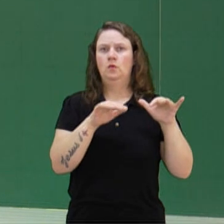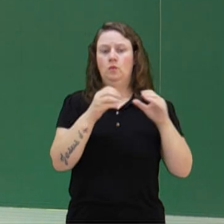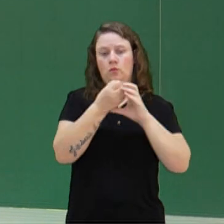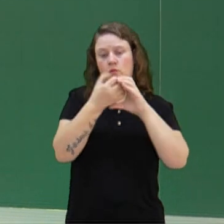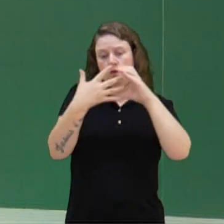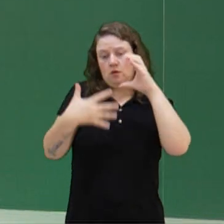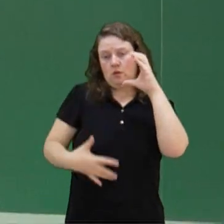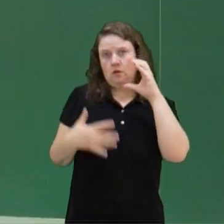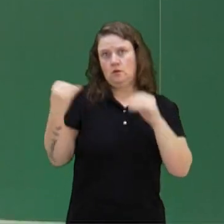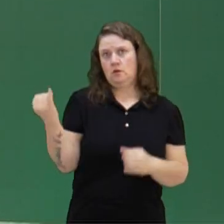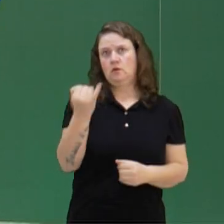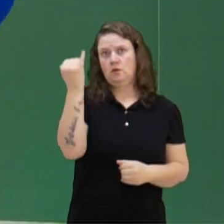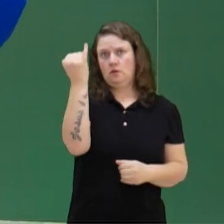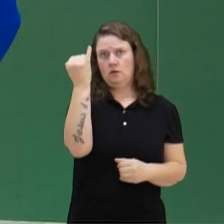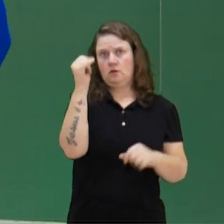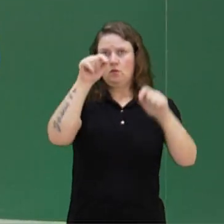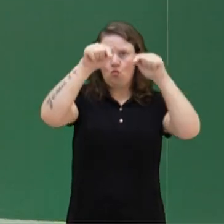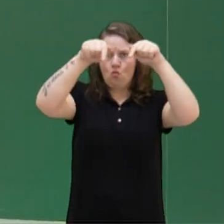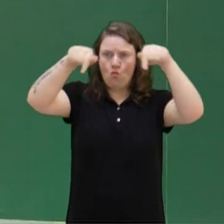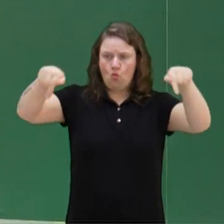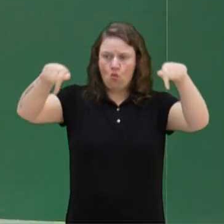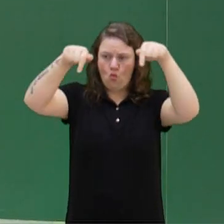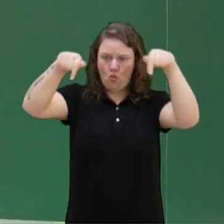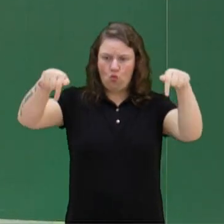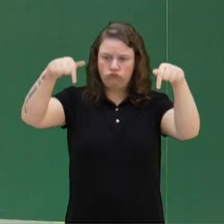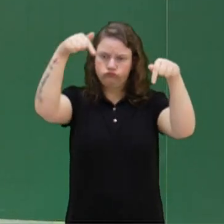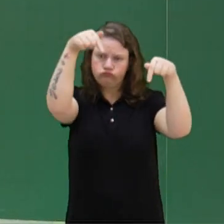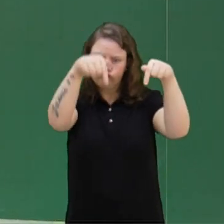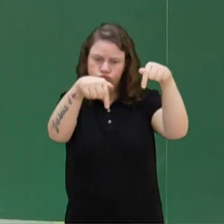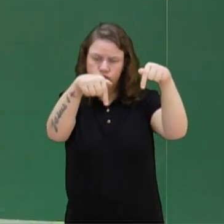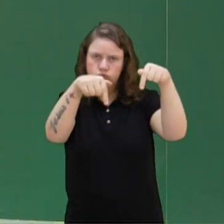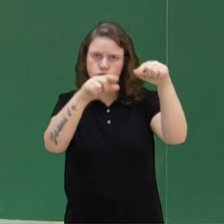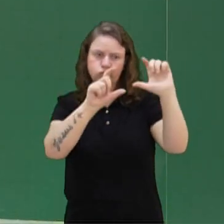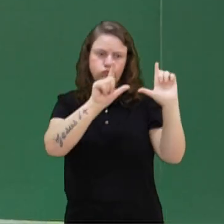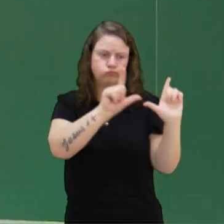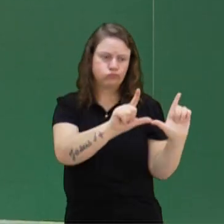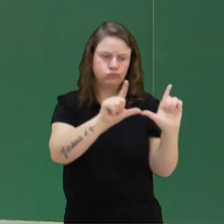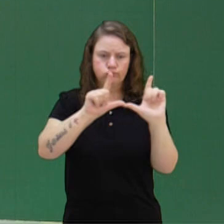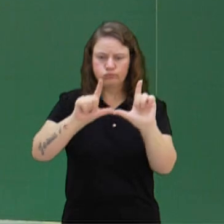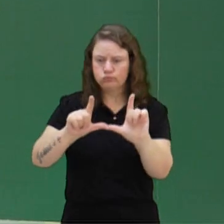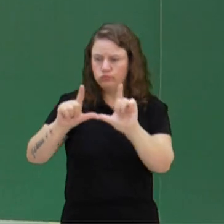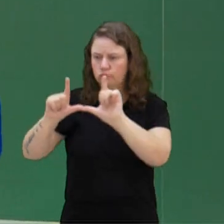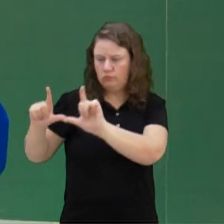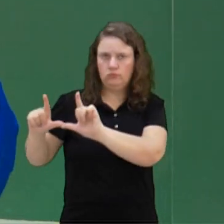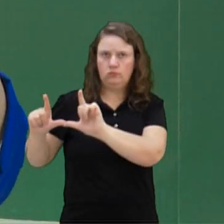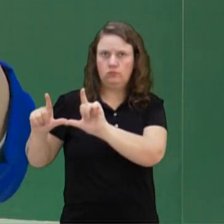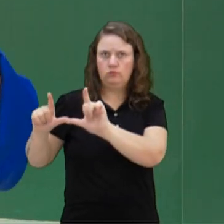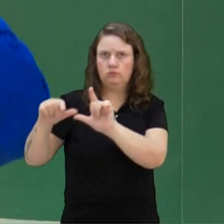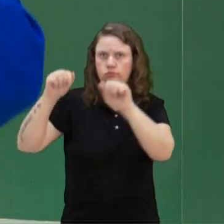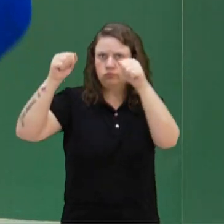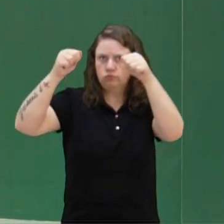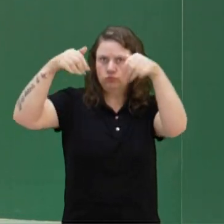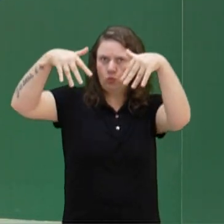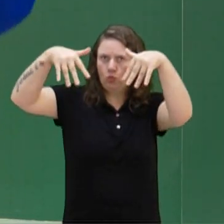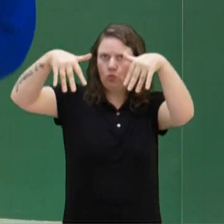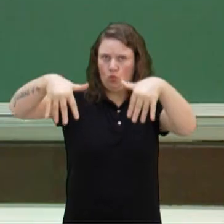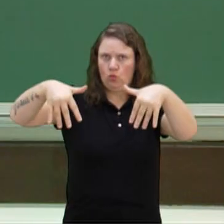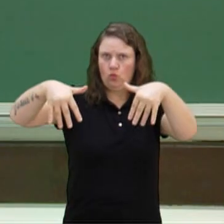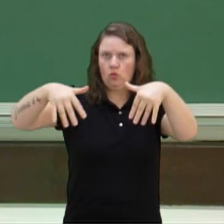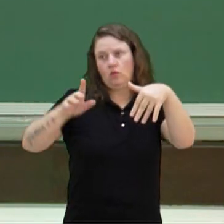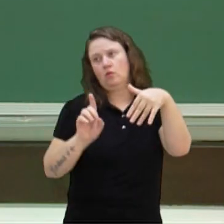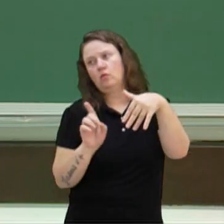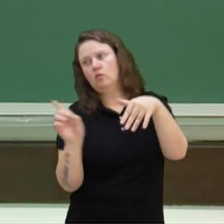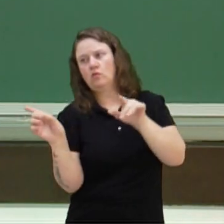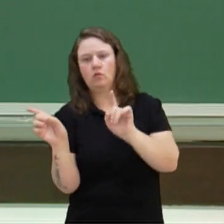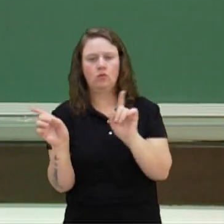característica importante, eu vou direcionando as setas, então, as setas vão descendo ou vão indo para um